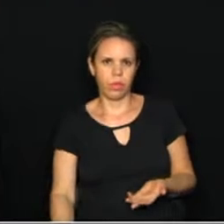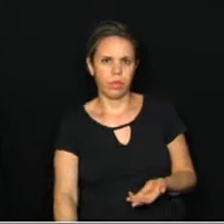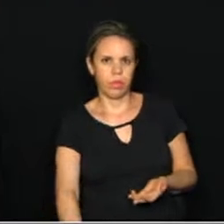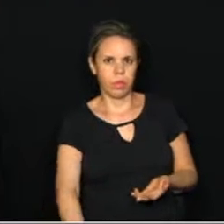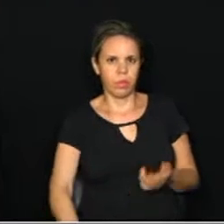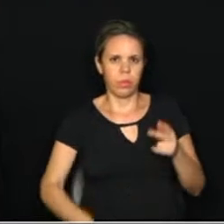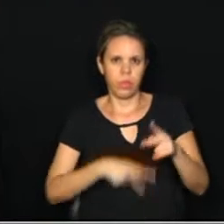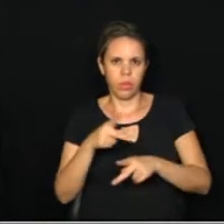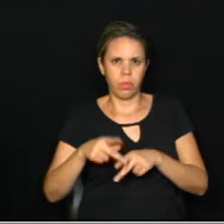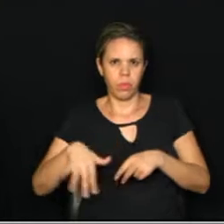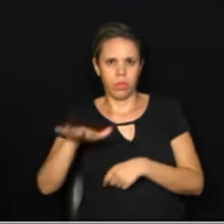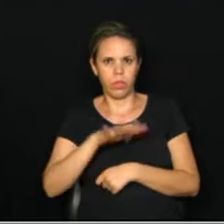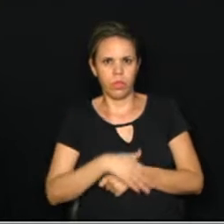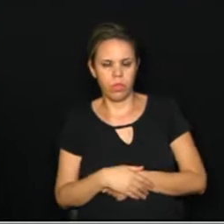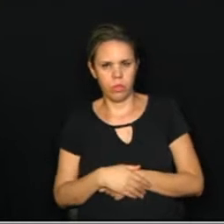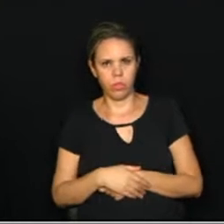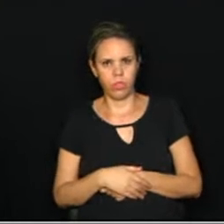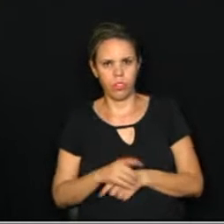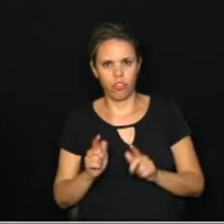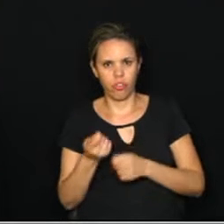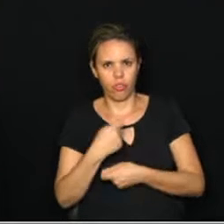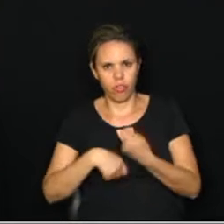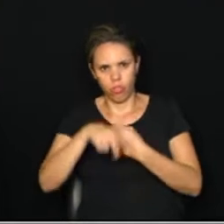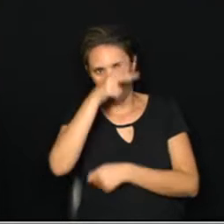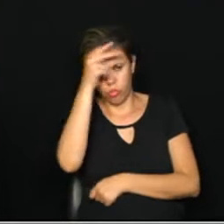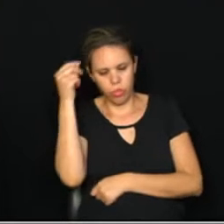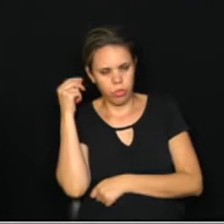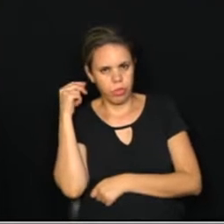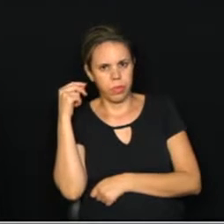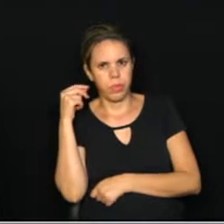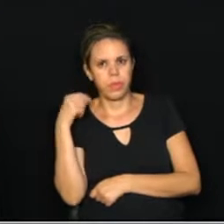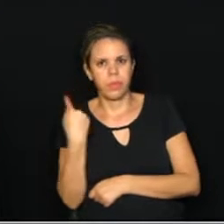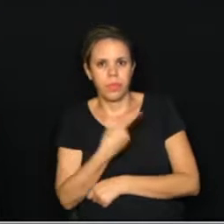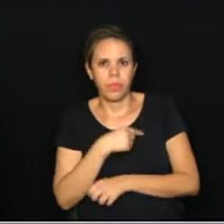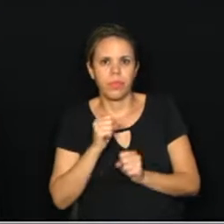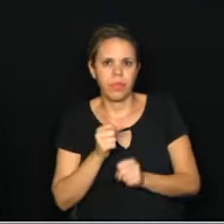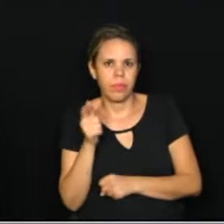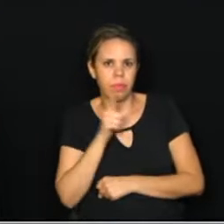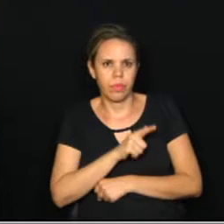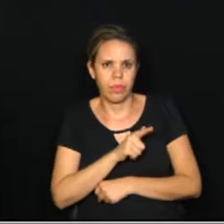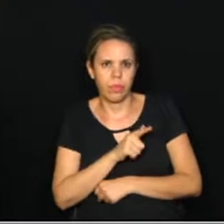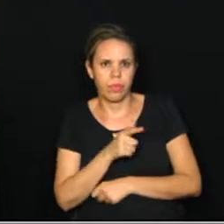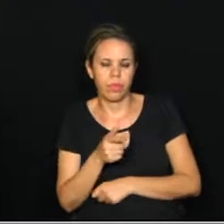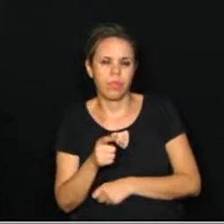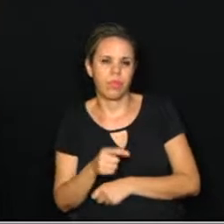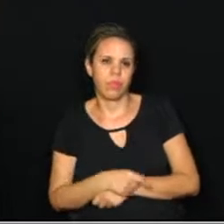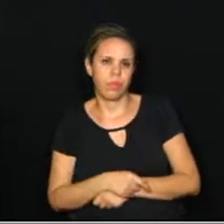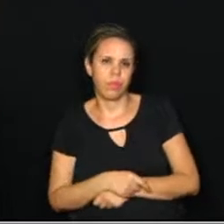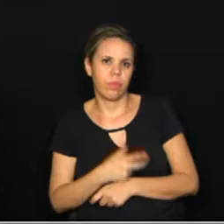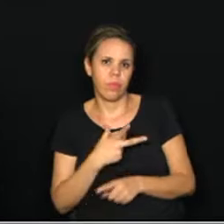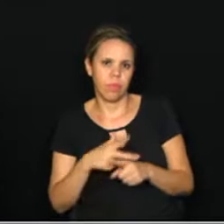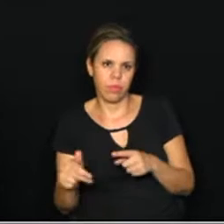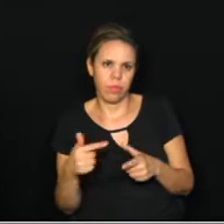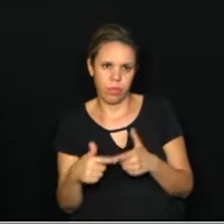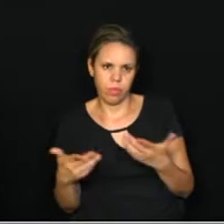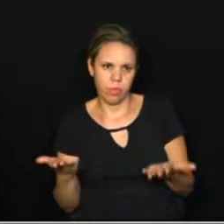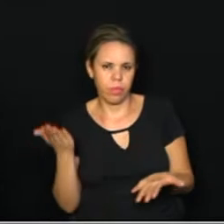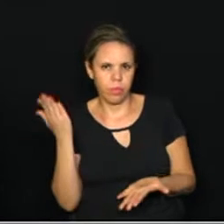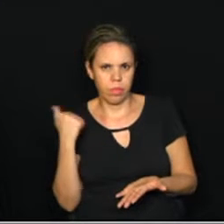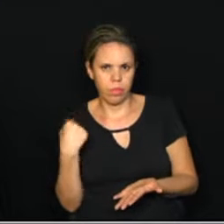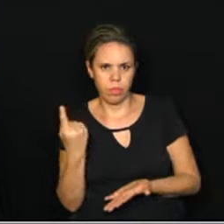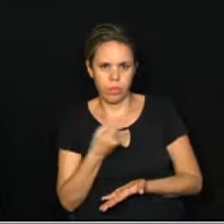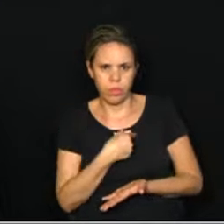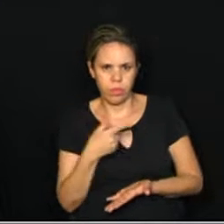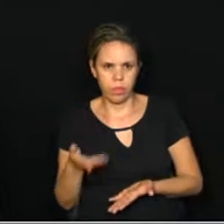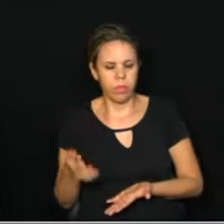população em geral, como pelos gestores públicos, né? Para que a gente consiga contornar essas situações, né? A gente sabe que a nossa